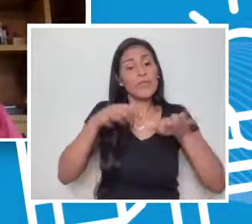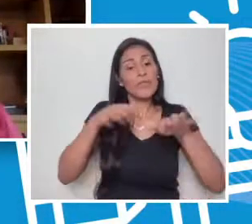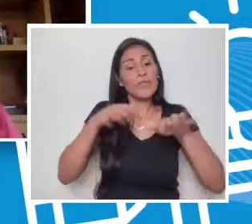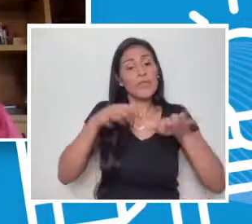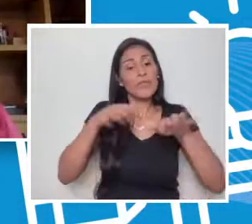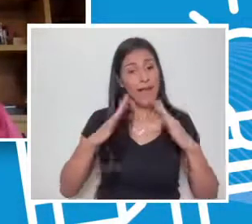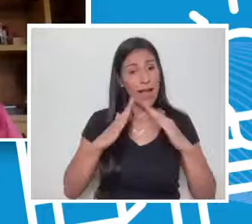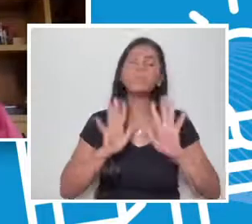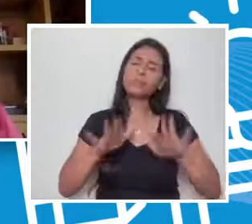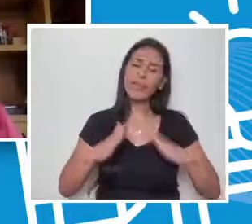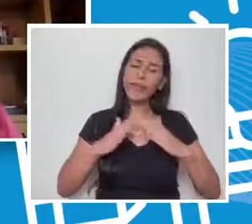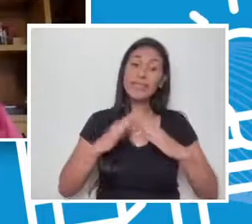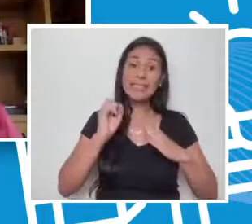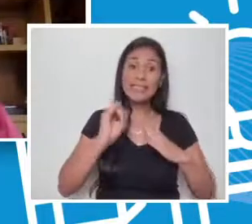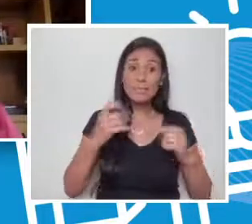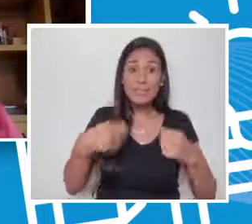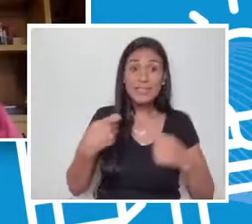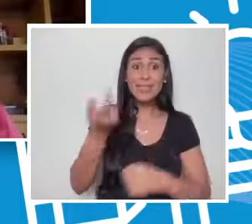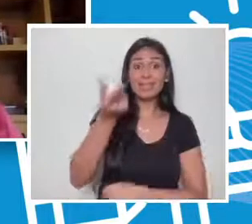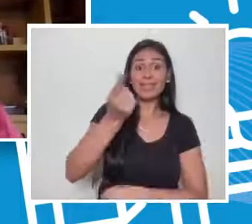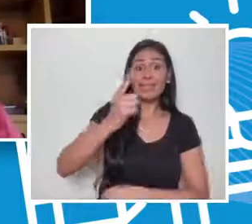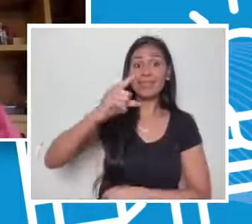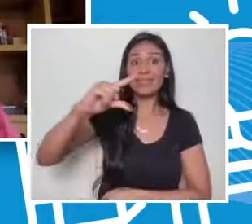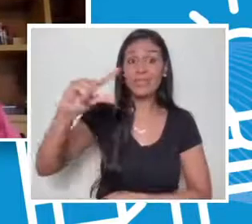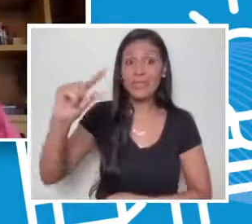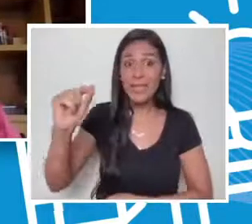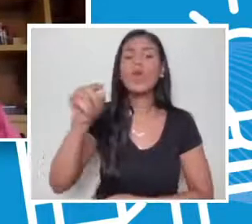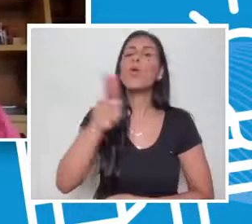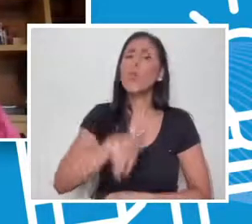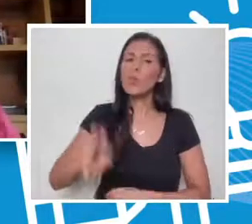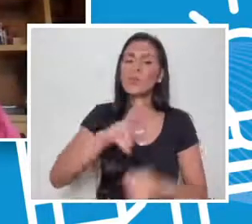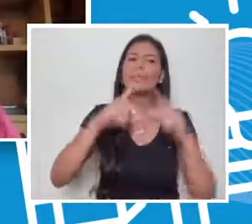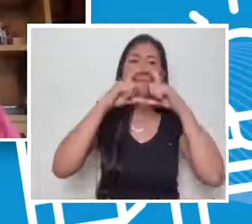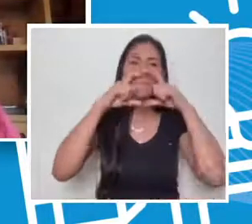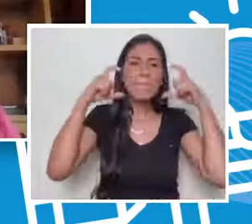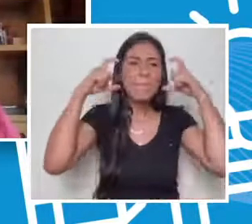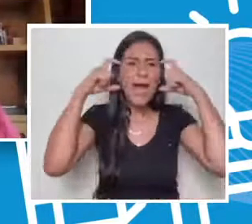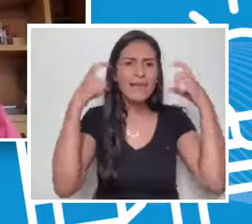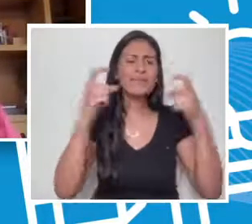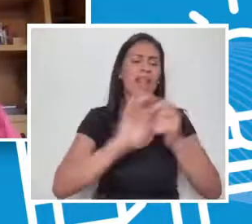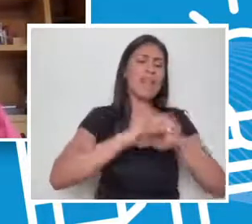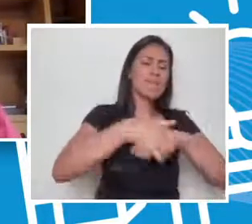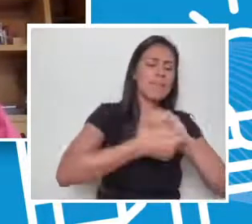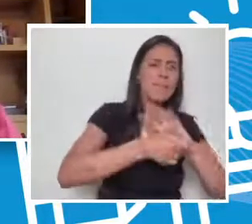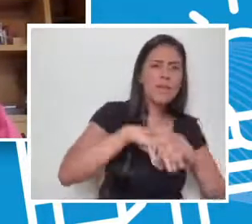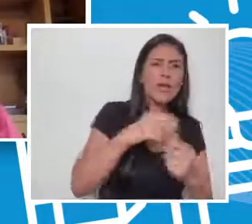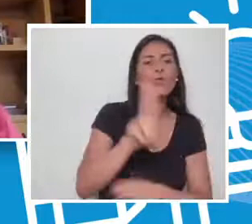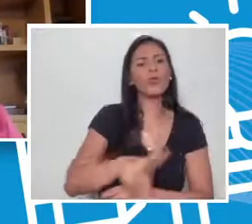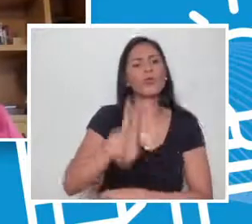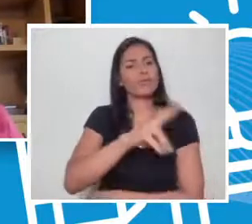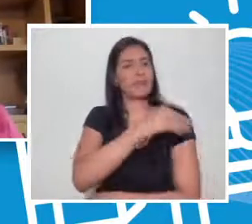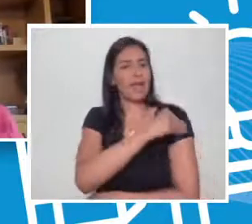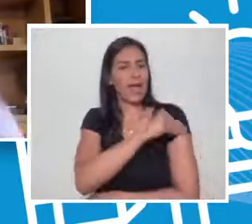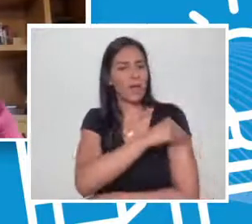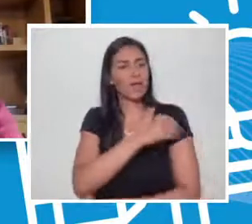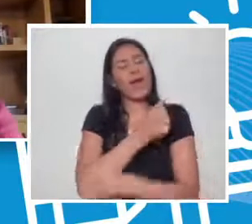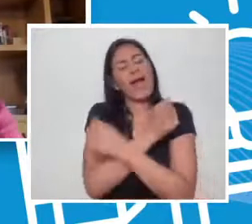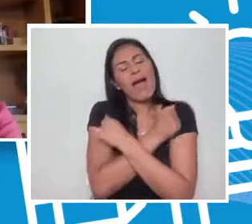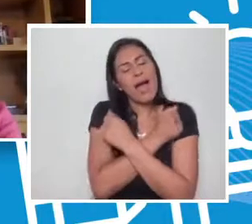gente usa máscara, e a gente lava as mãos, e a gente usa álcool em gel. Um abraço.